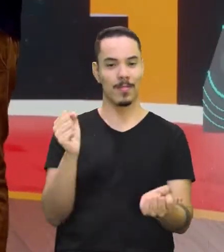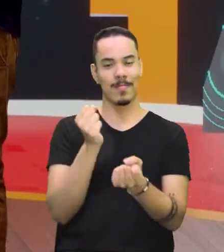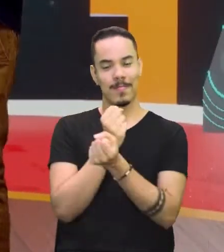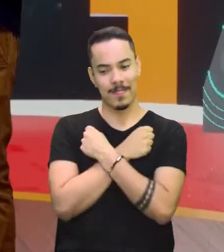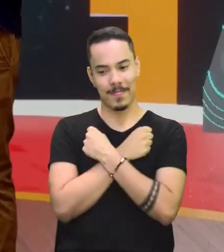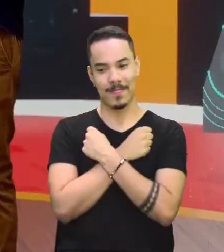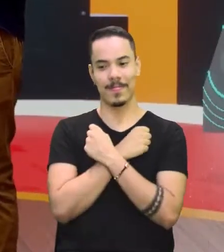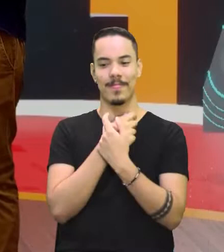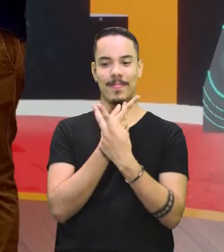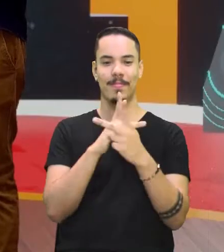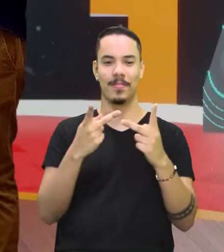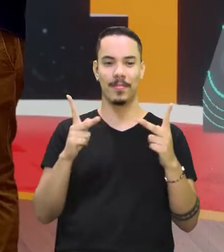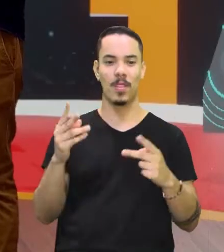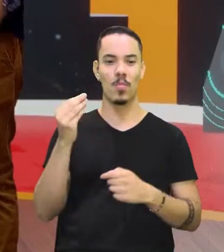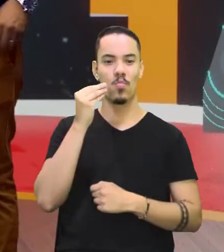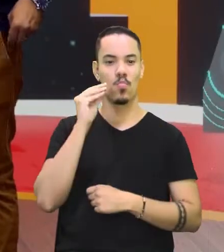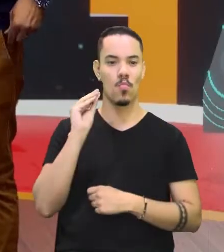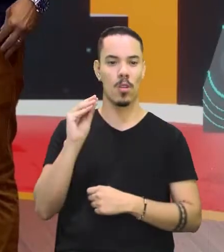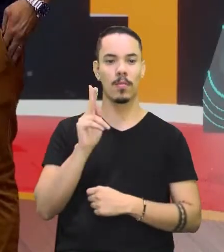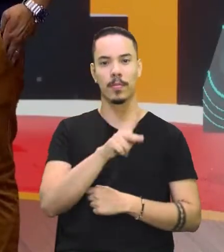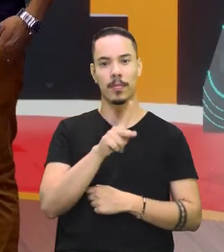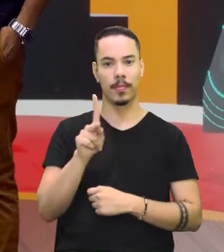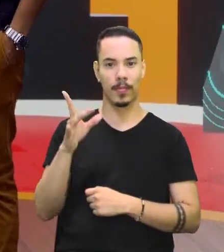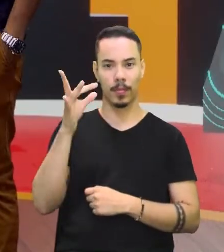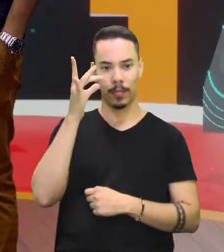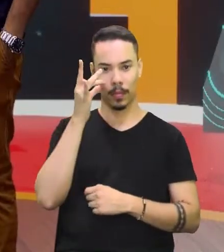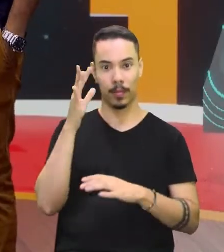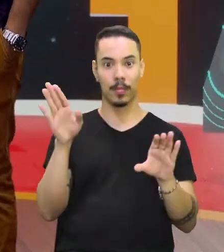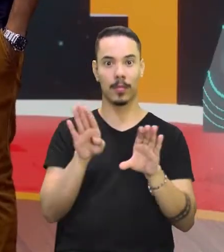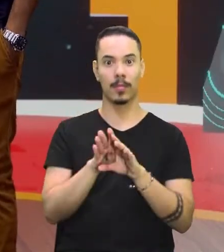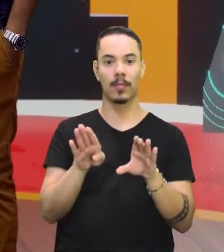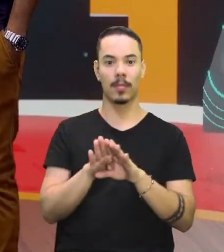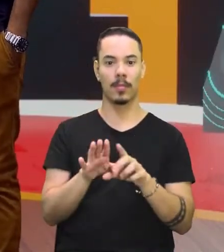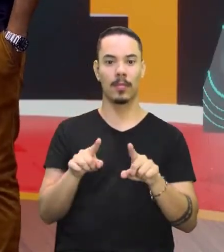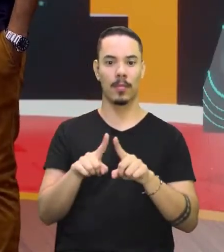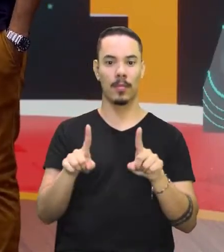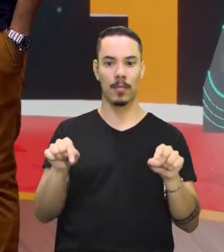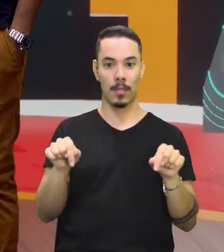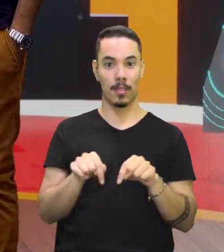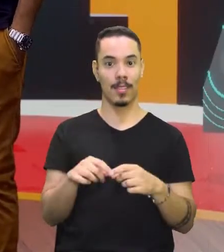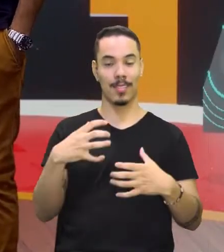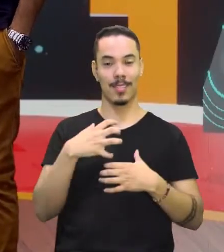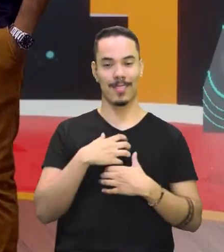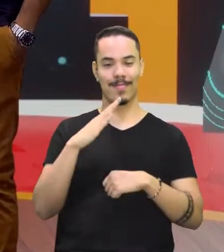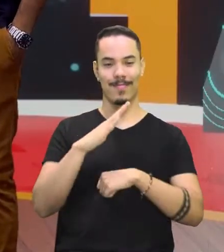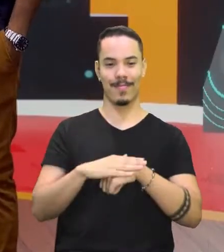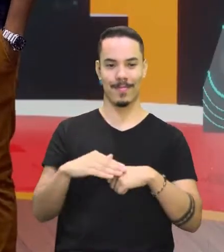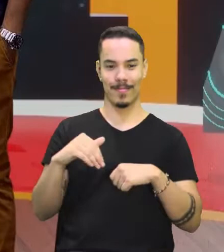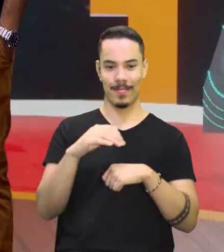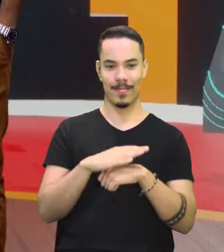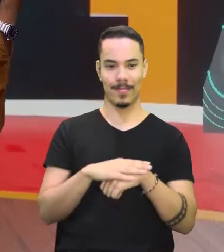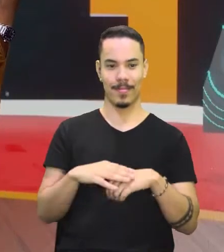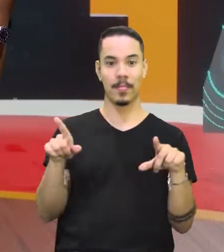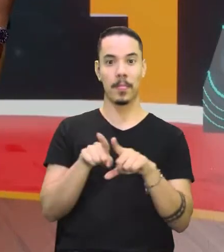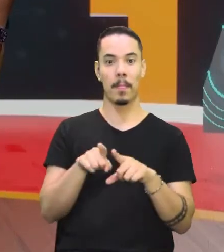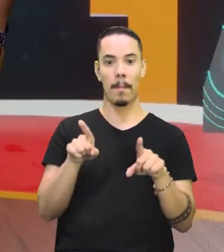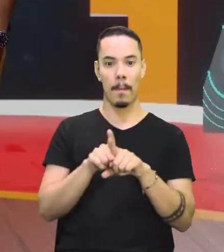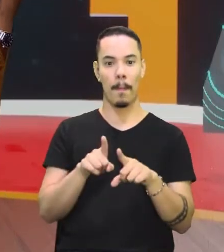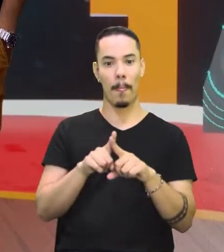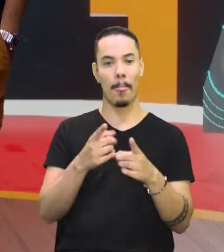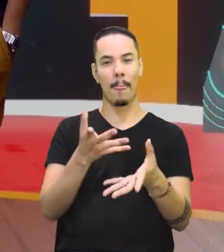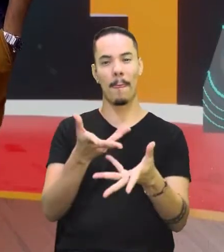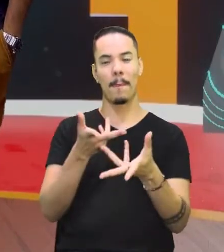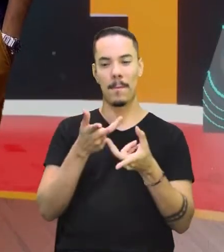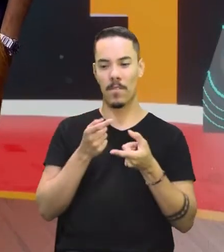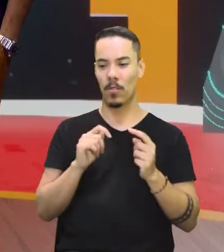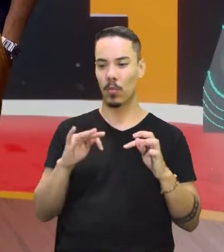tá? Um beijão aí, professora presencial. E claro aí, sintam o nosso carinho, a nossa consideração